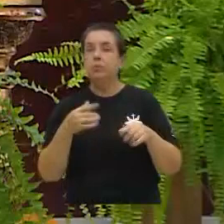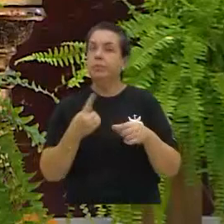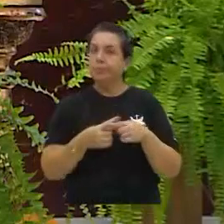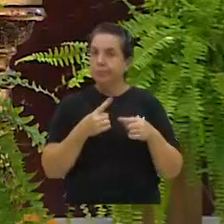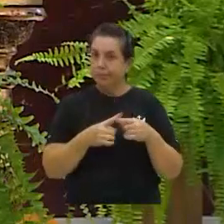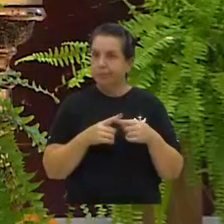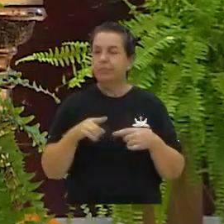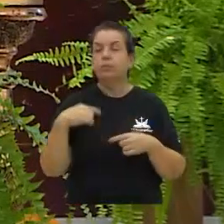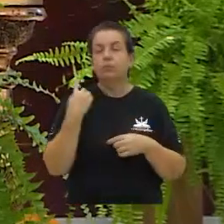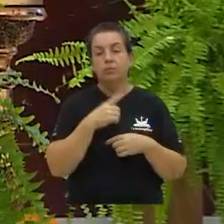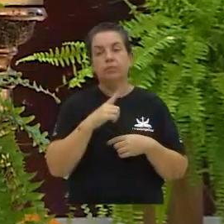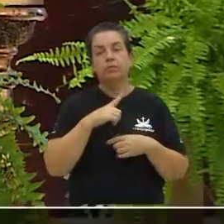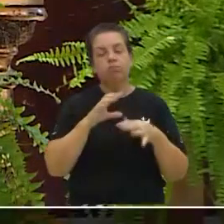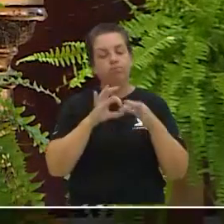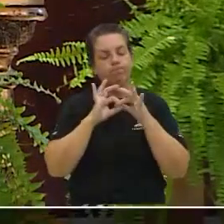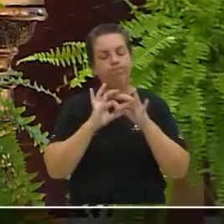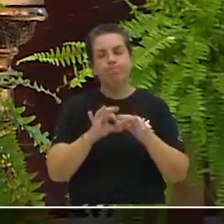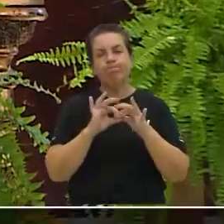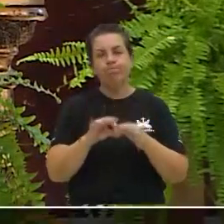tenhamos unidade?